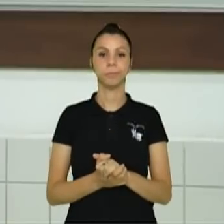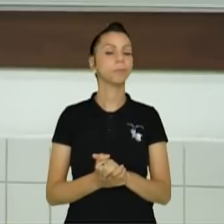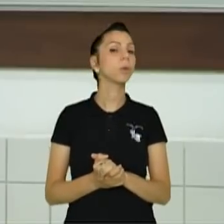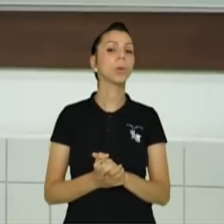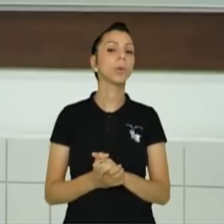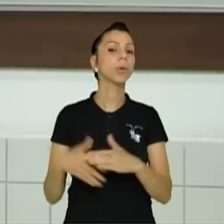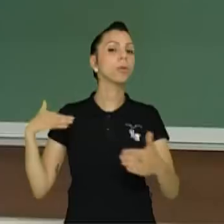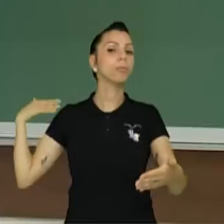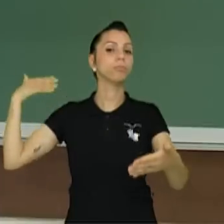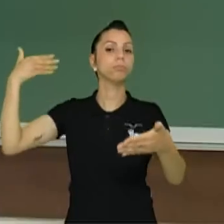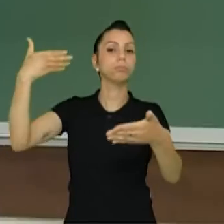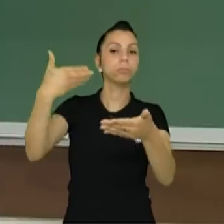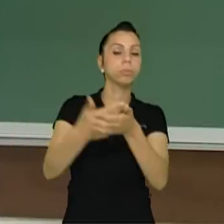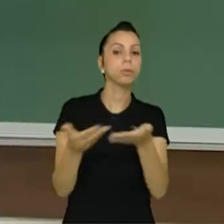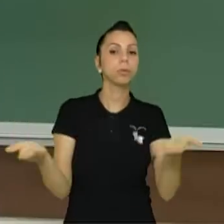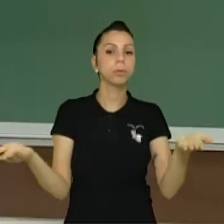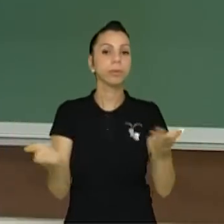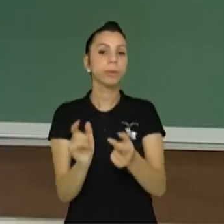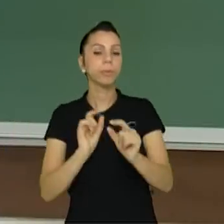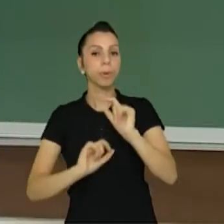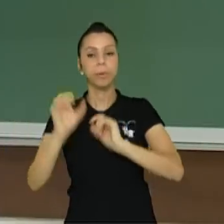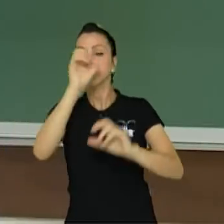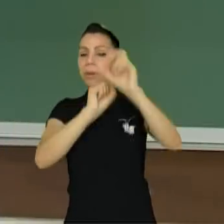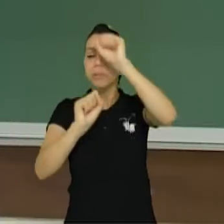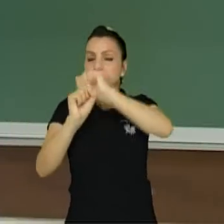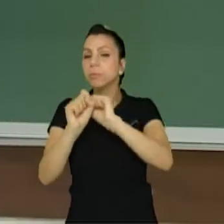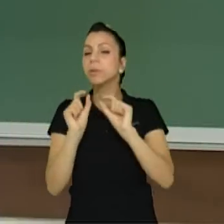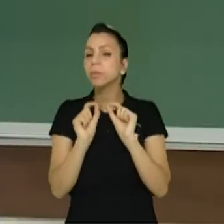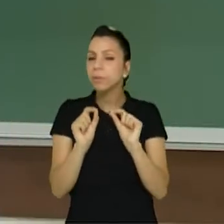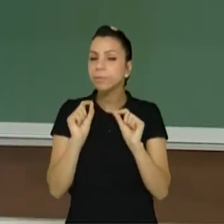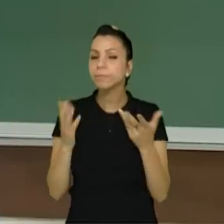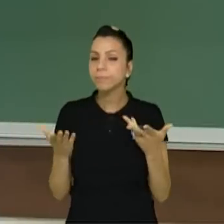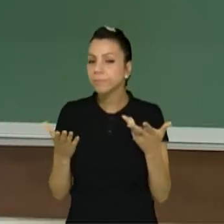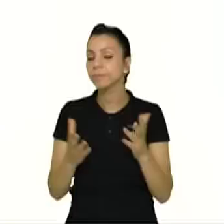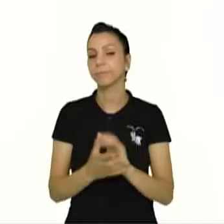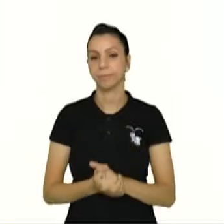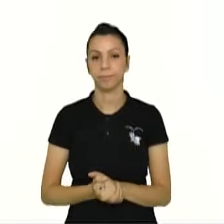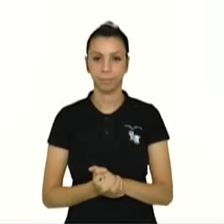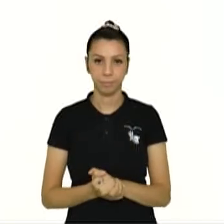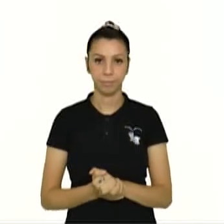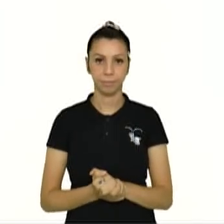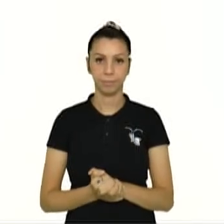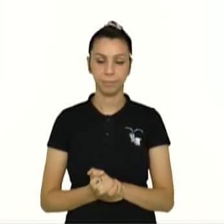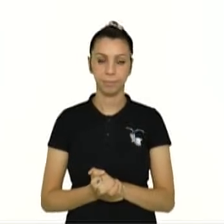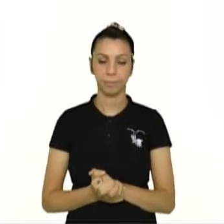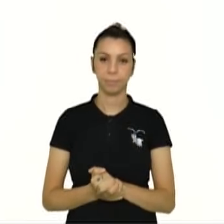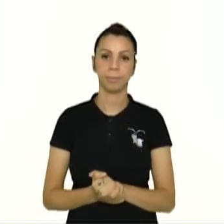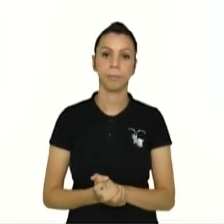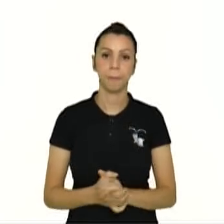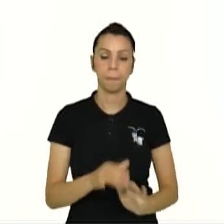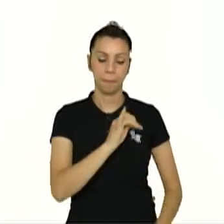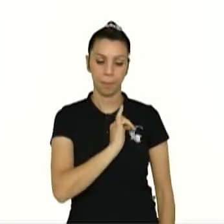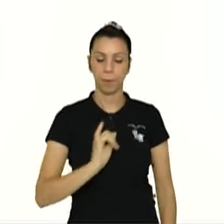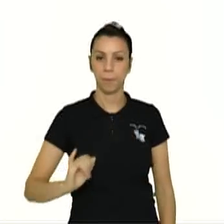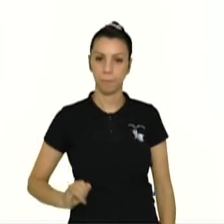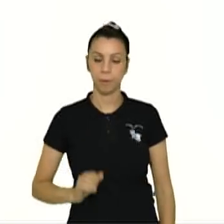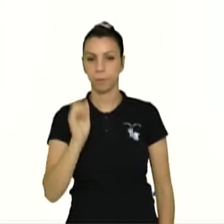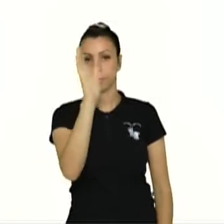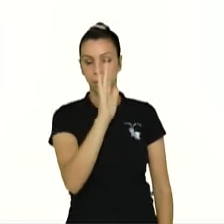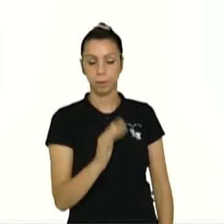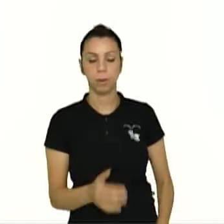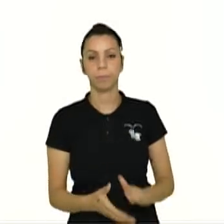E o que nós estudamos na aula de hoje? O que a gente aprendeu na aula de hoje? Então, vamos lá. Então, o governo imperial brasileiro criou